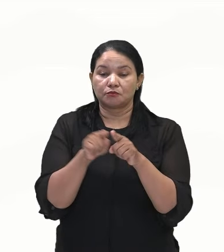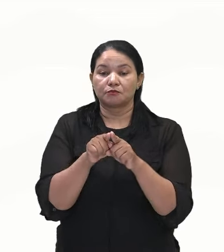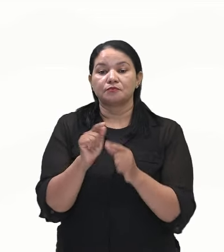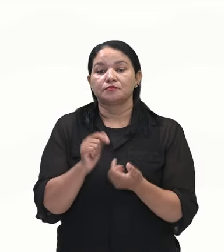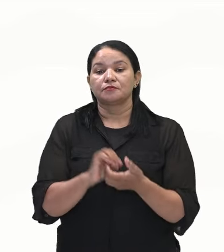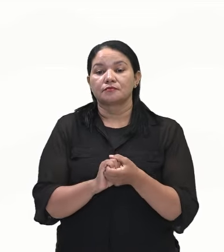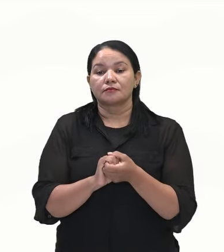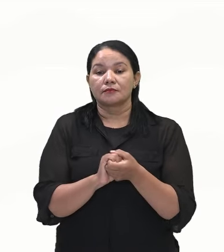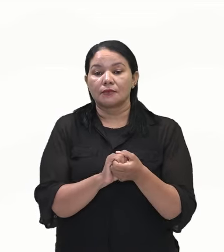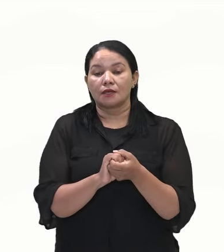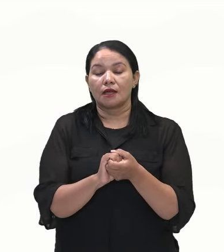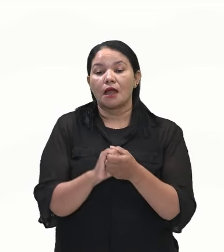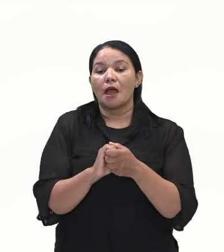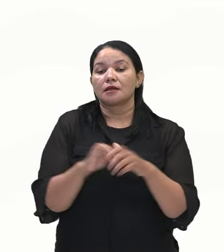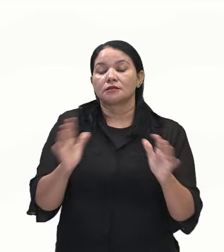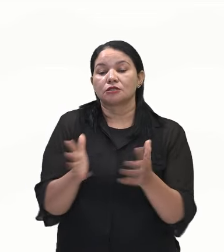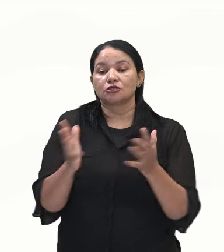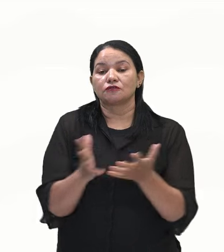promovendo